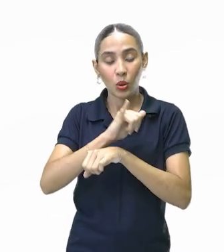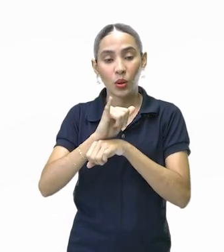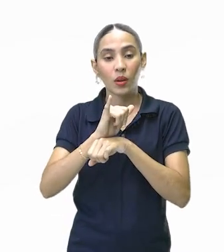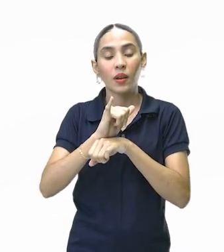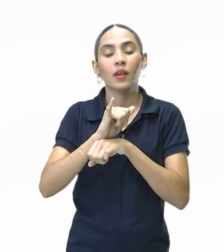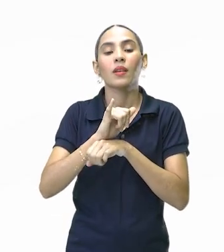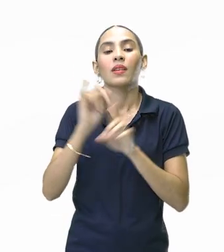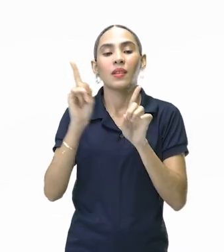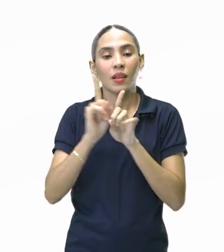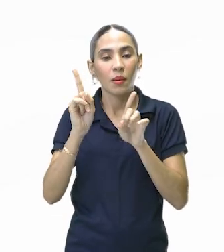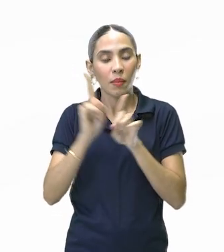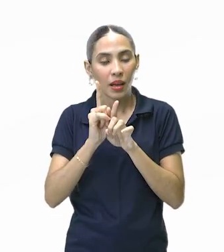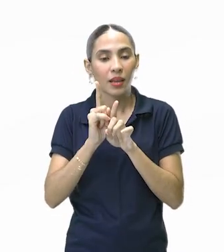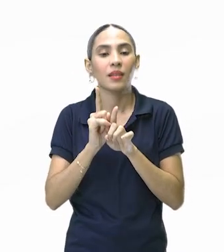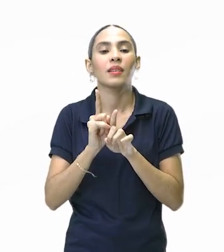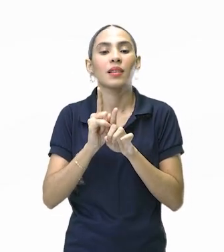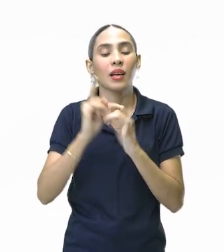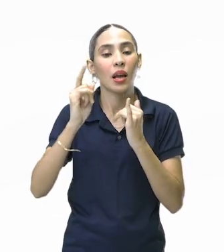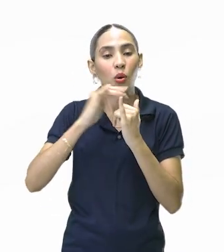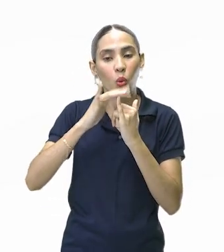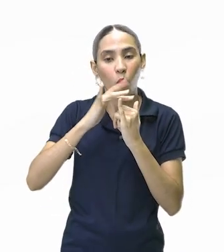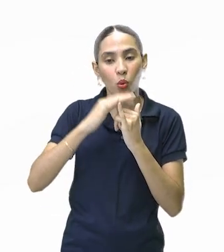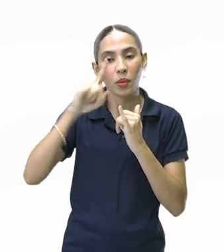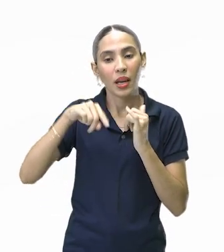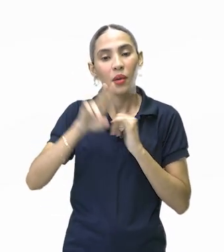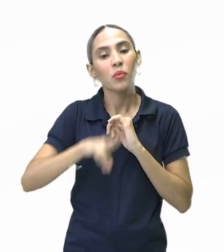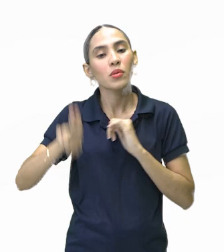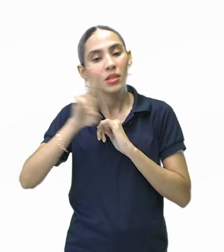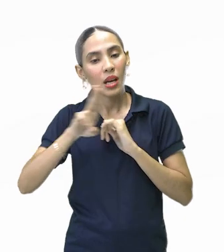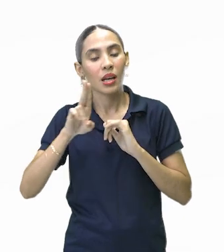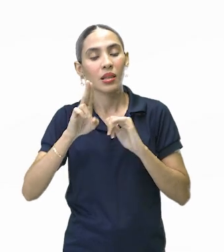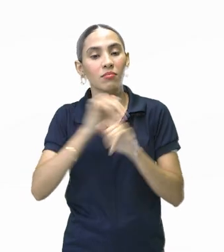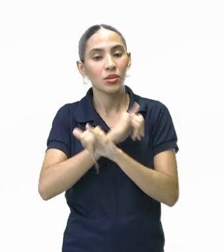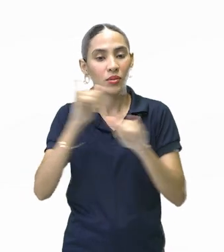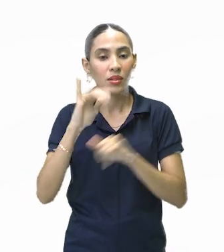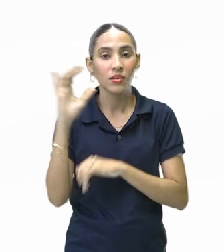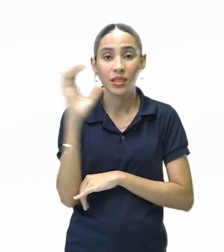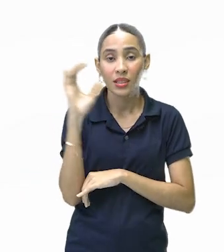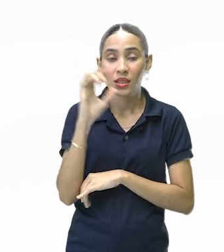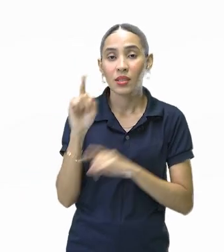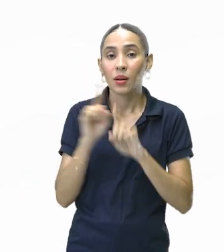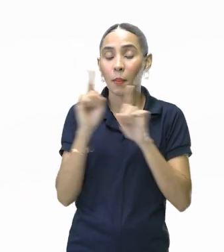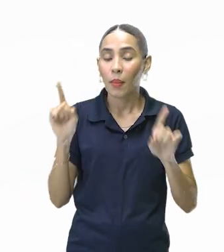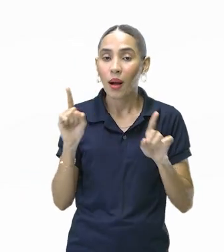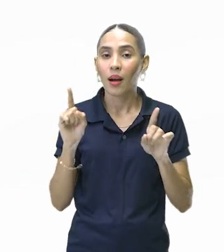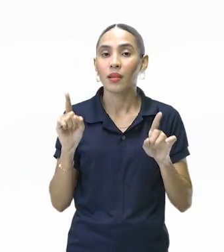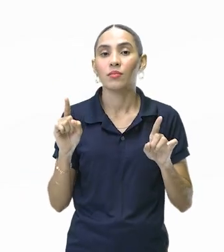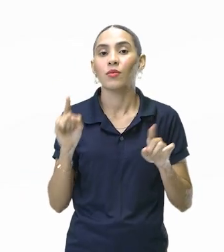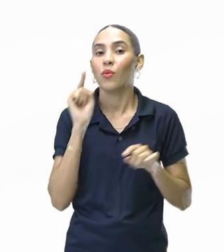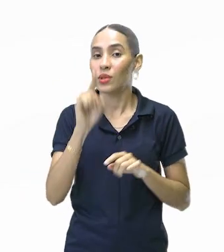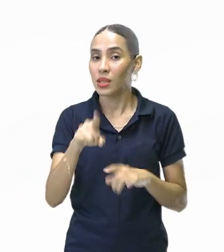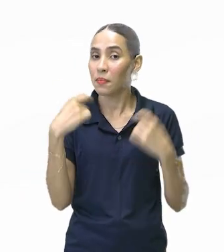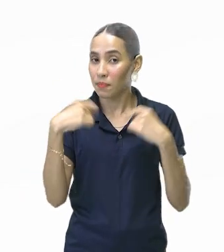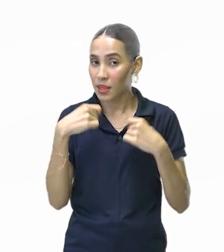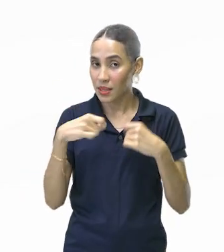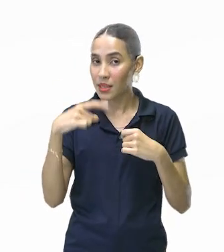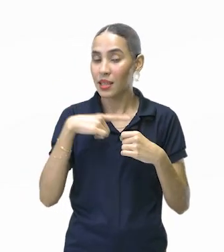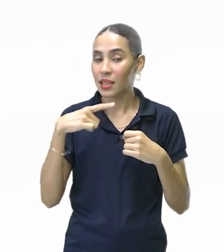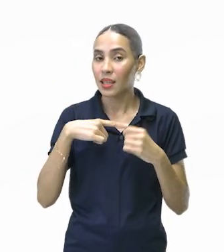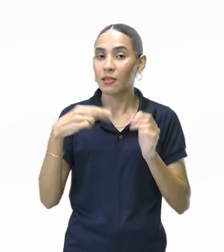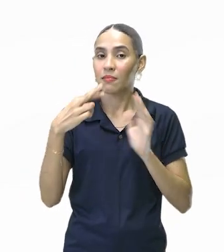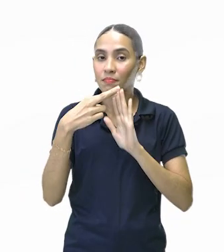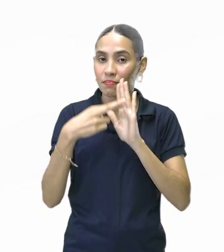também são aí uma ferramenta utilizada para divulgação científica, mas a gente abre aqui um parêntese que você precisa ter um